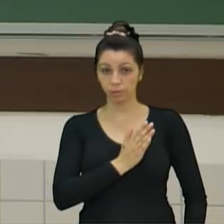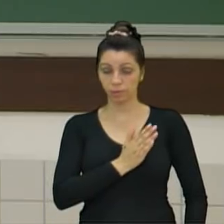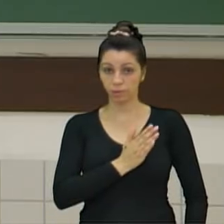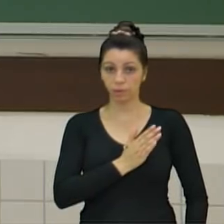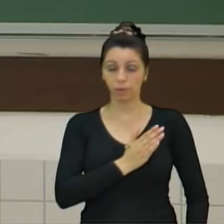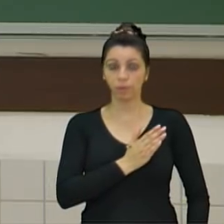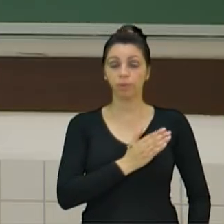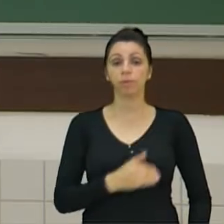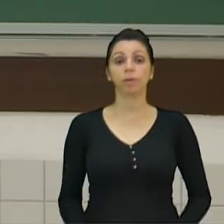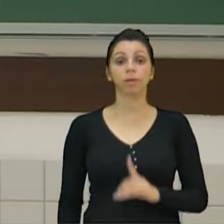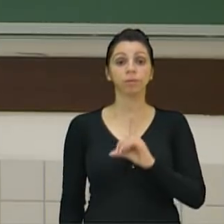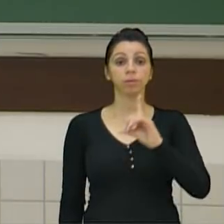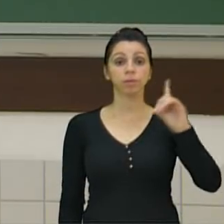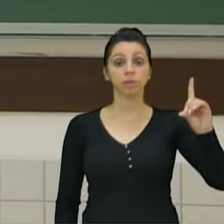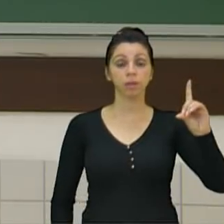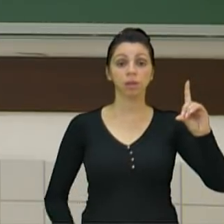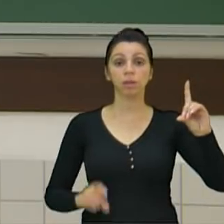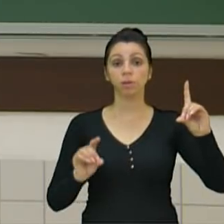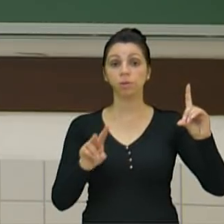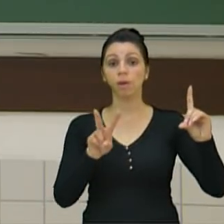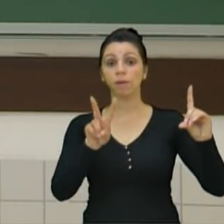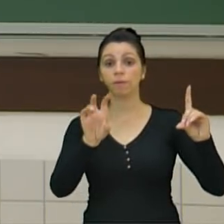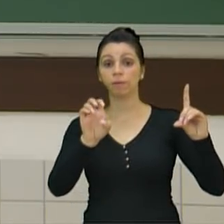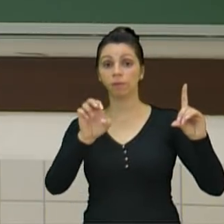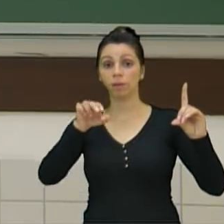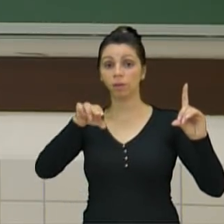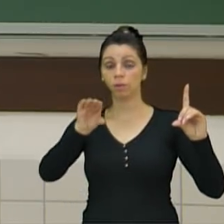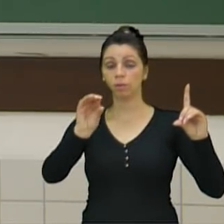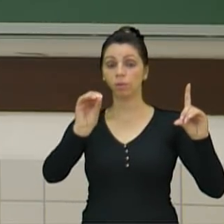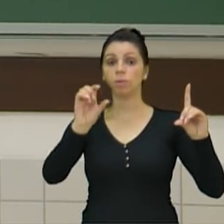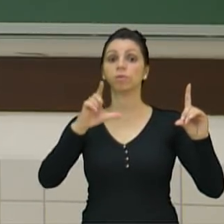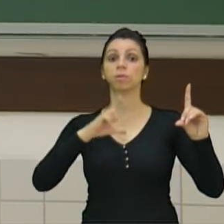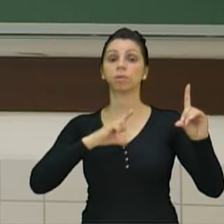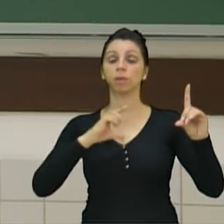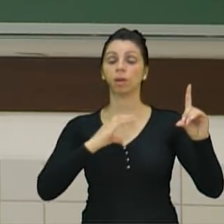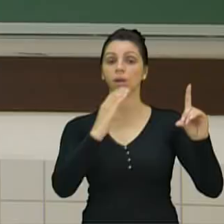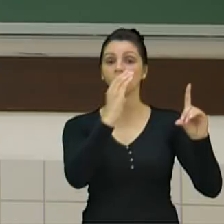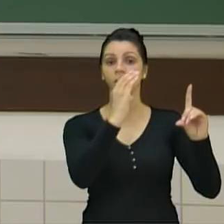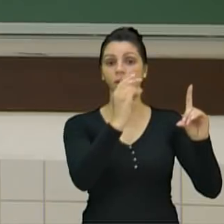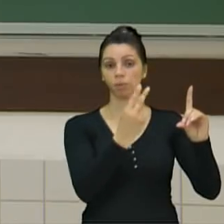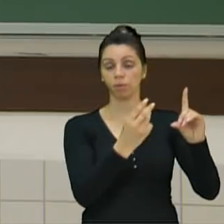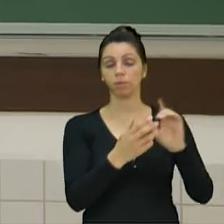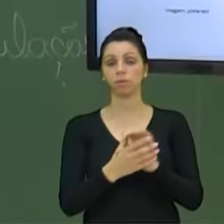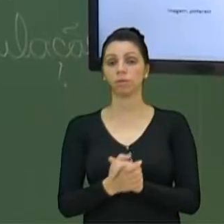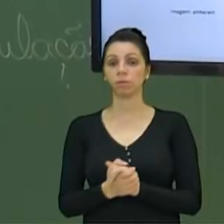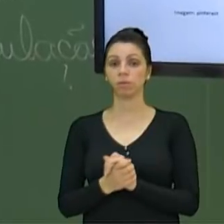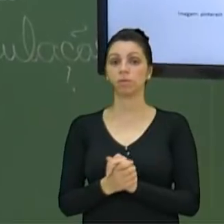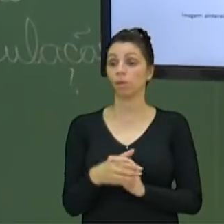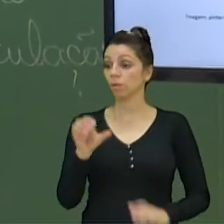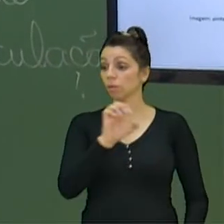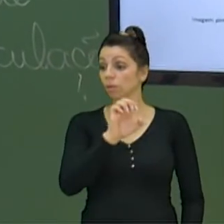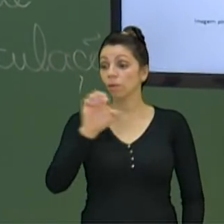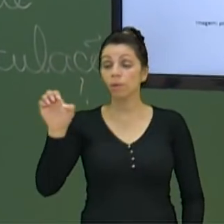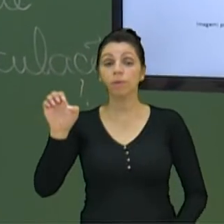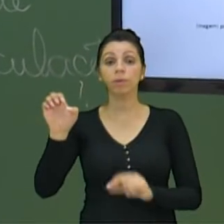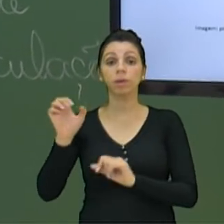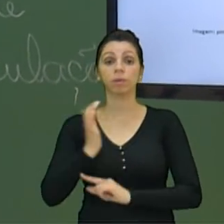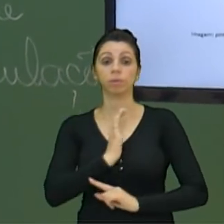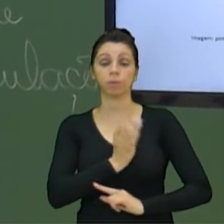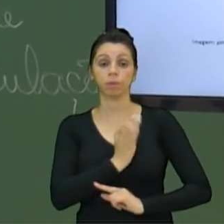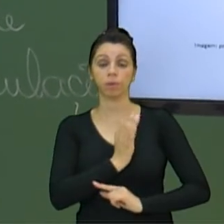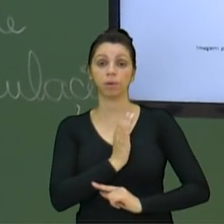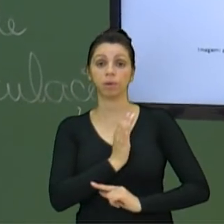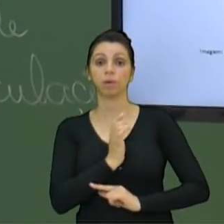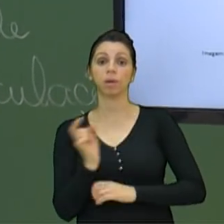sangue venoso, olha só, que é o sangue rico em gás carbônico. Do lado esquerdo do coração é que vai acabar